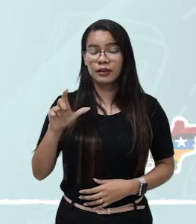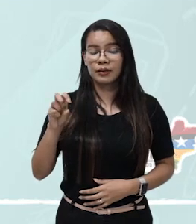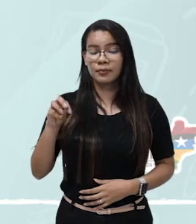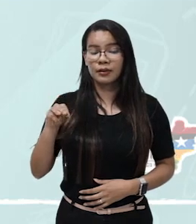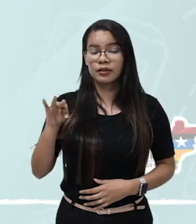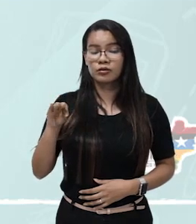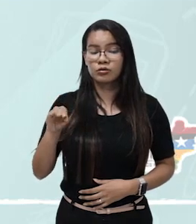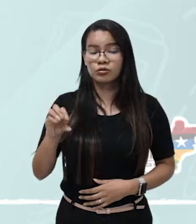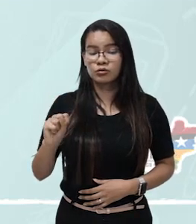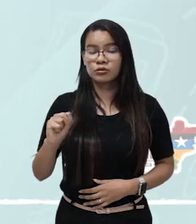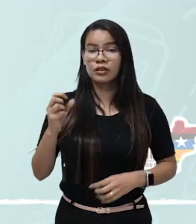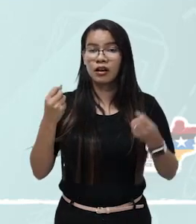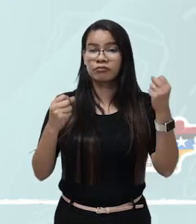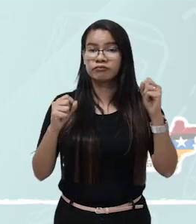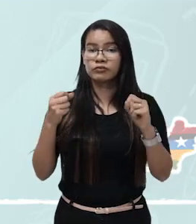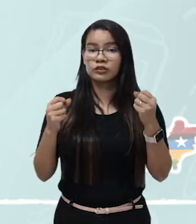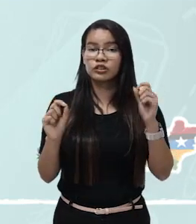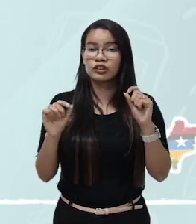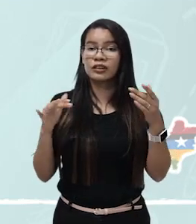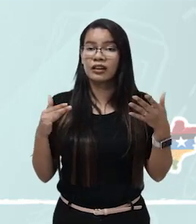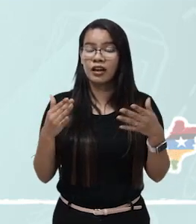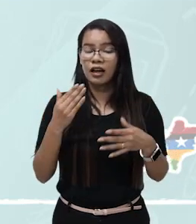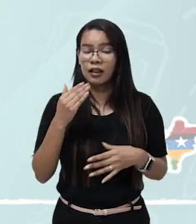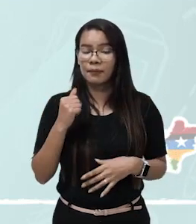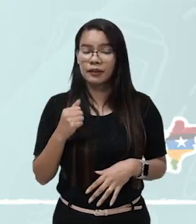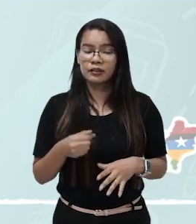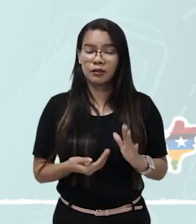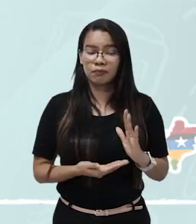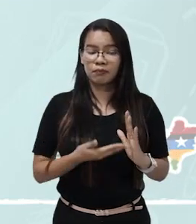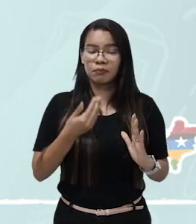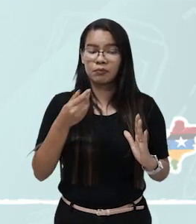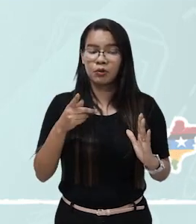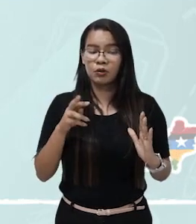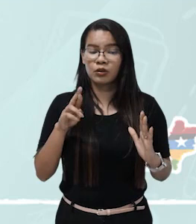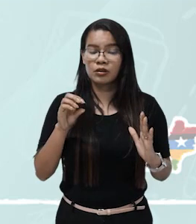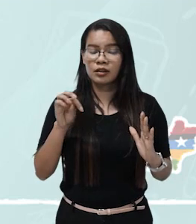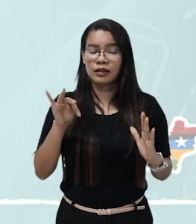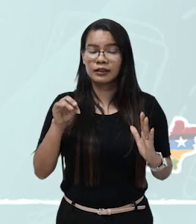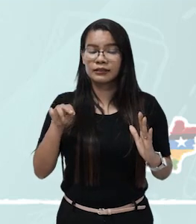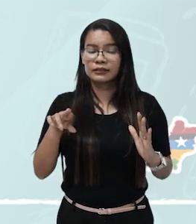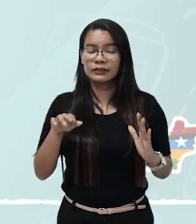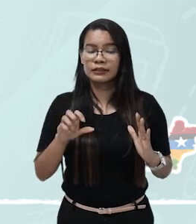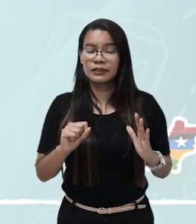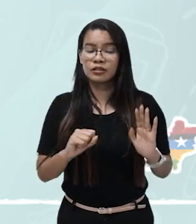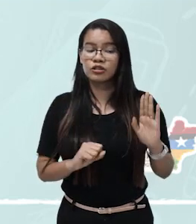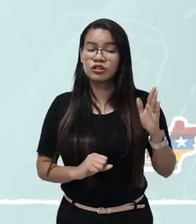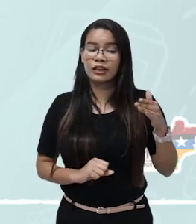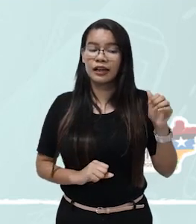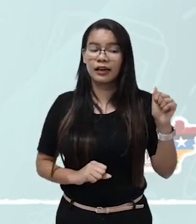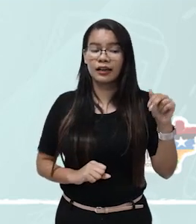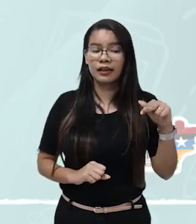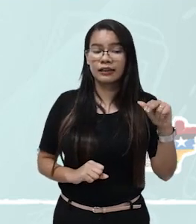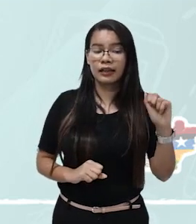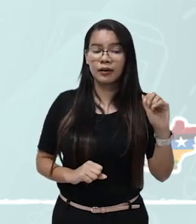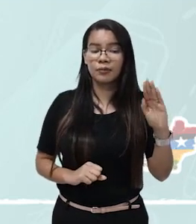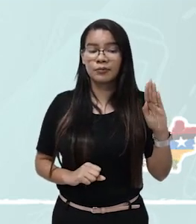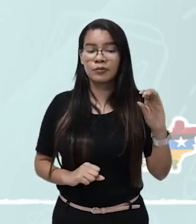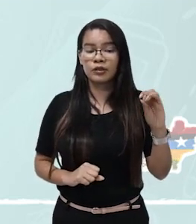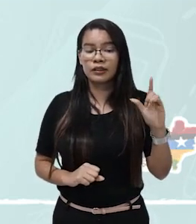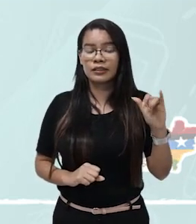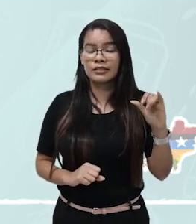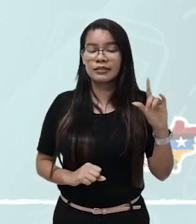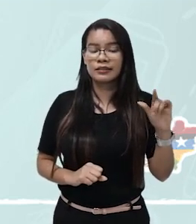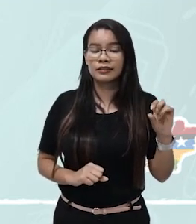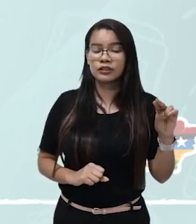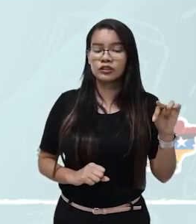retirados das proteínas, por exemplo. E dos anabolizantes, indústria farmacêutica. A